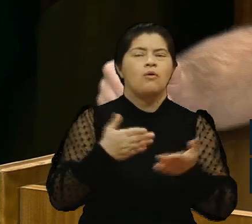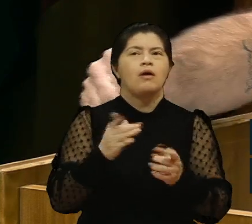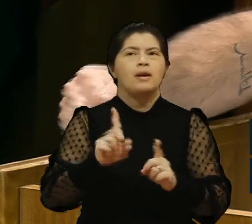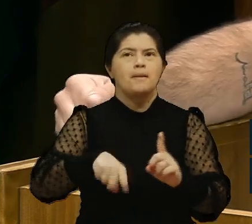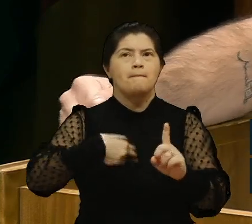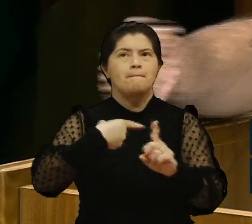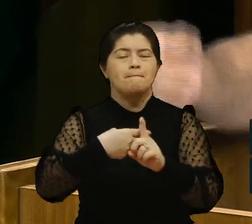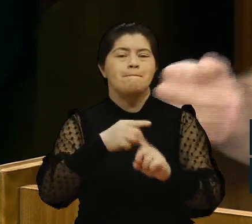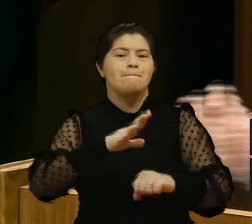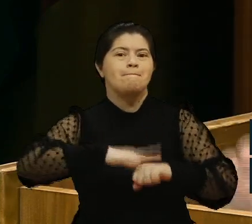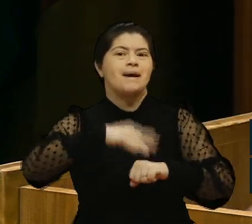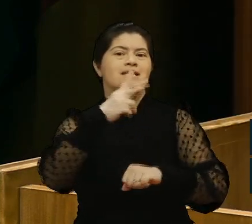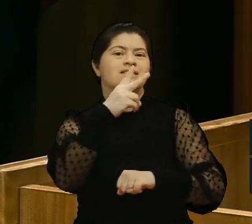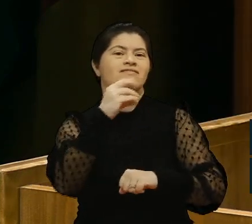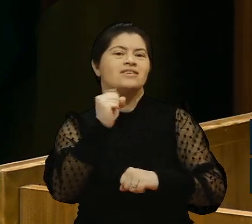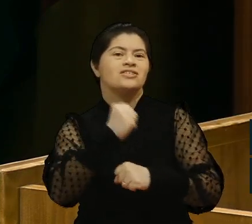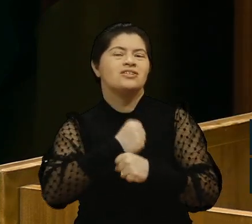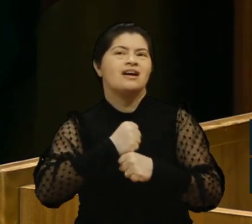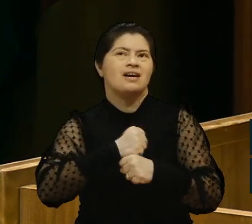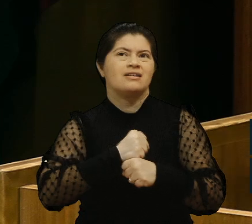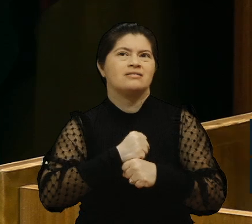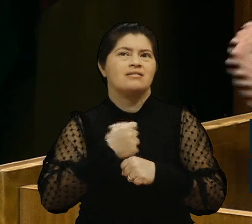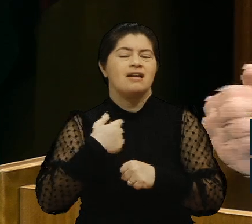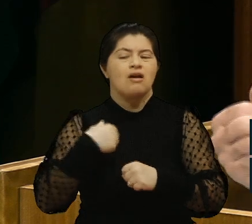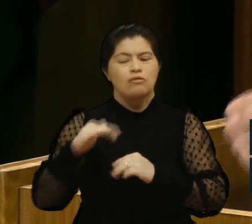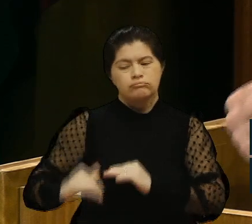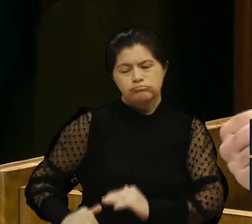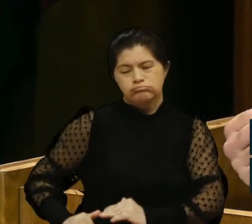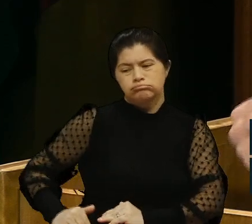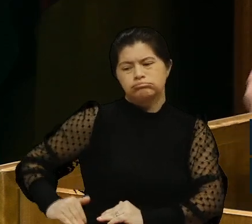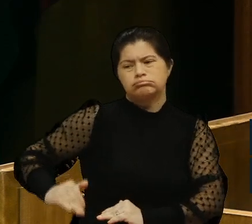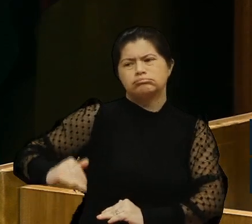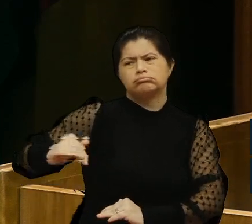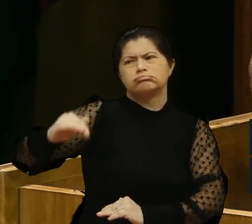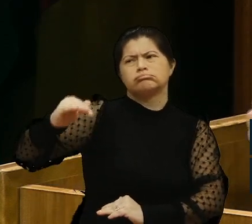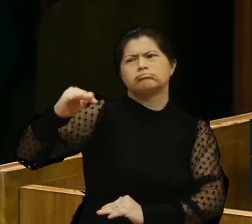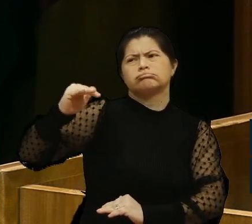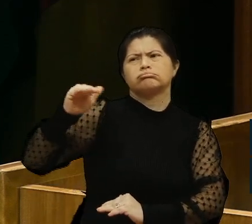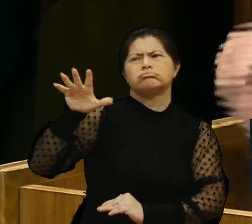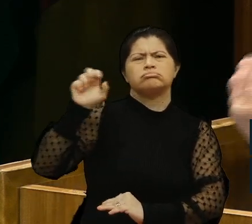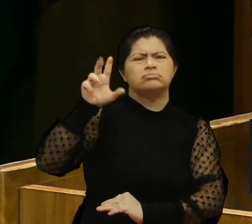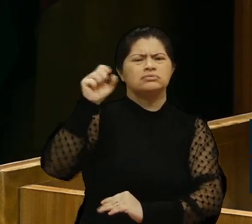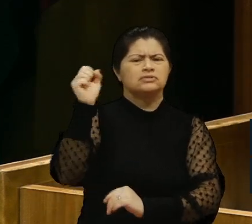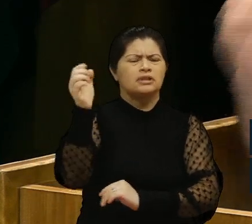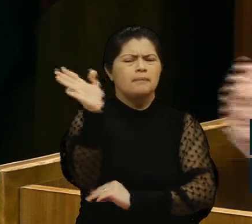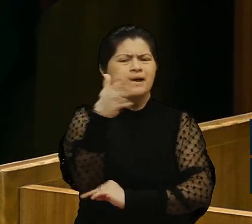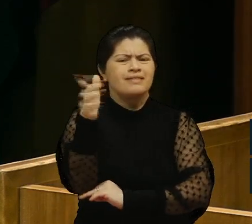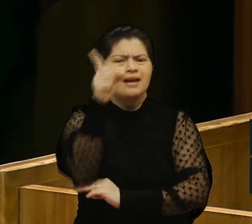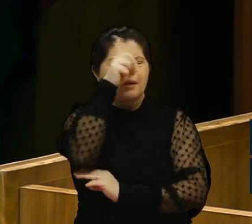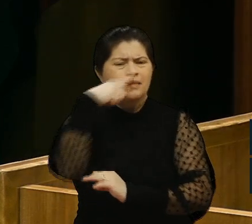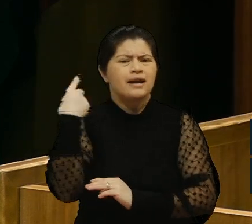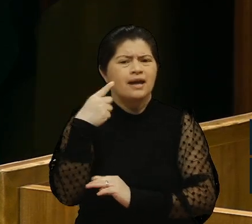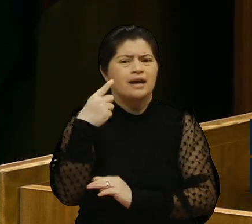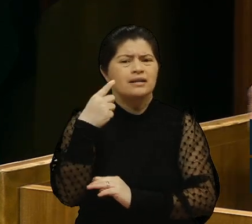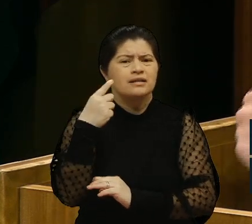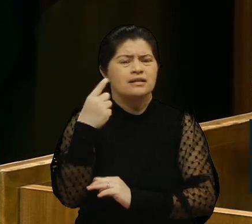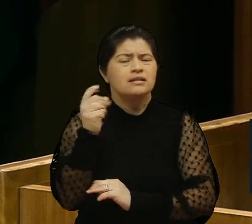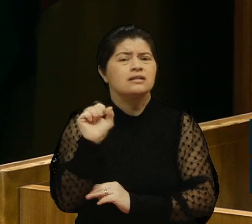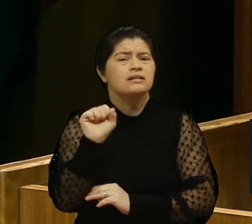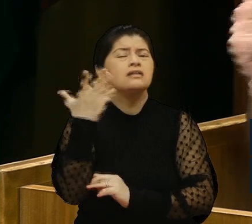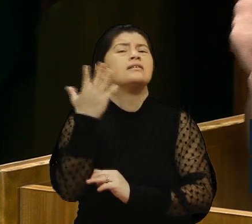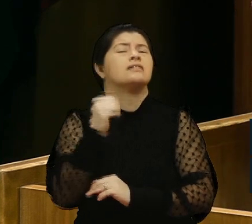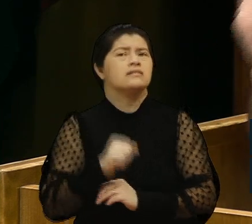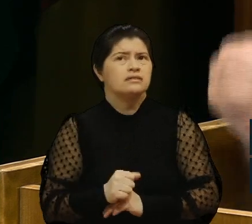20 anos, e desde que eu sou pequeno, eu ouço falar, a bandeira amarela foi ativada, a